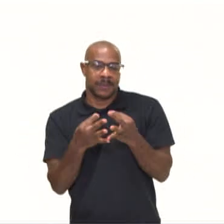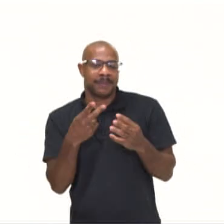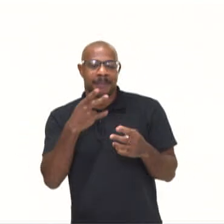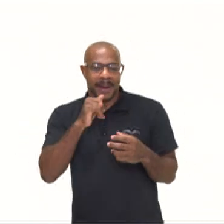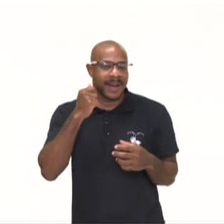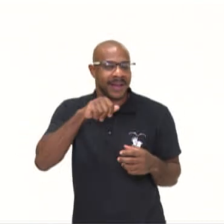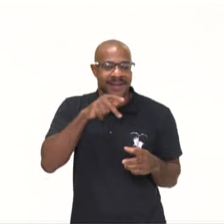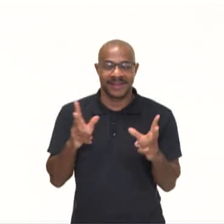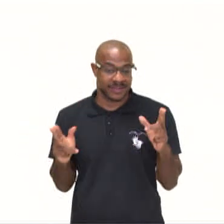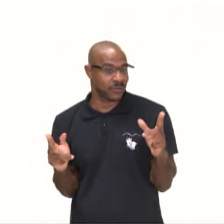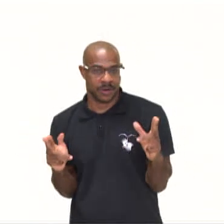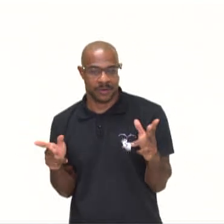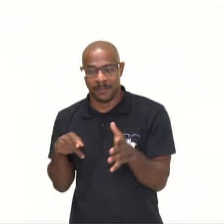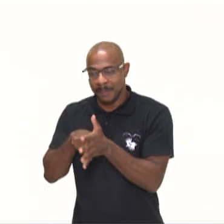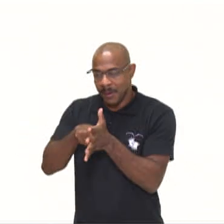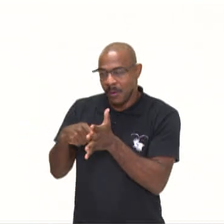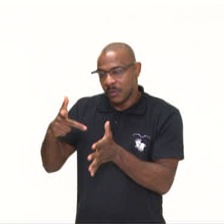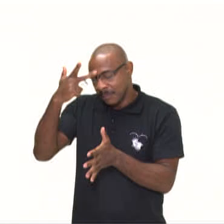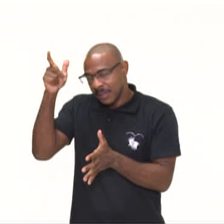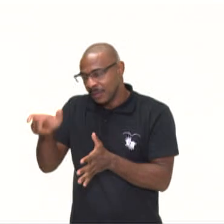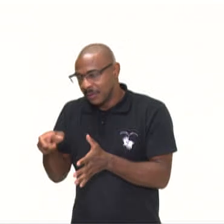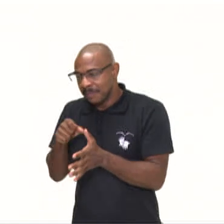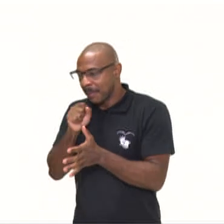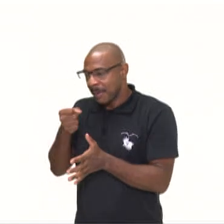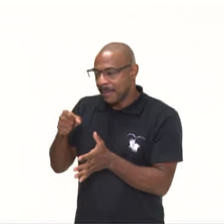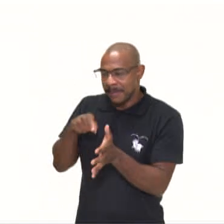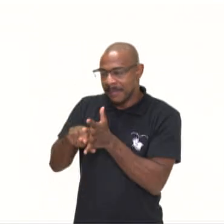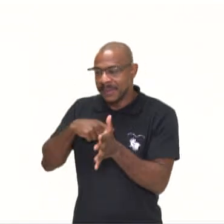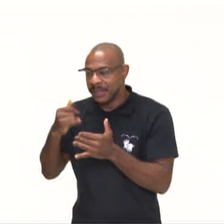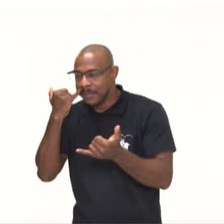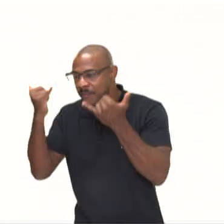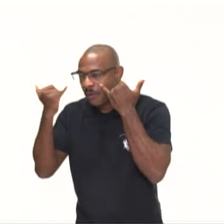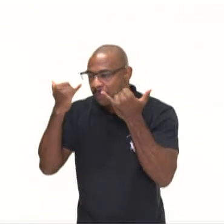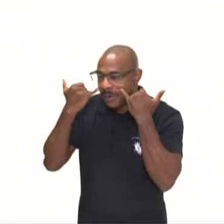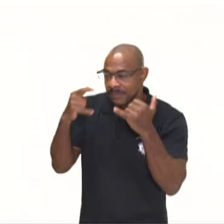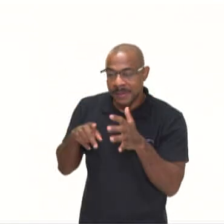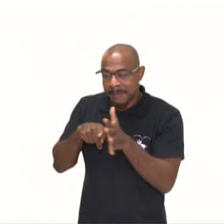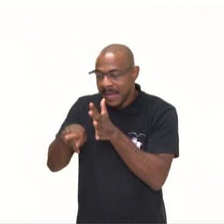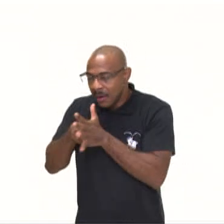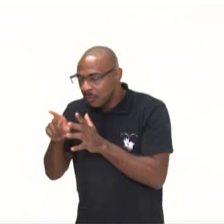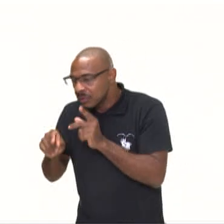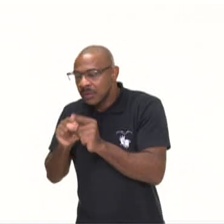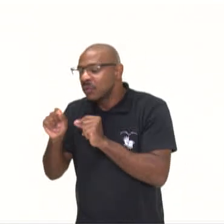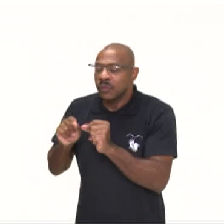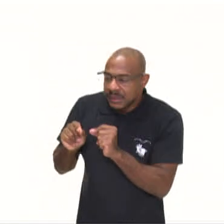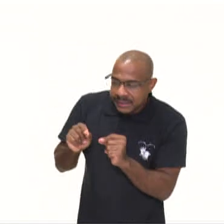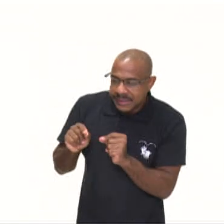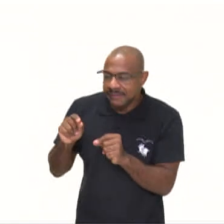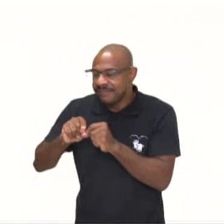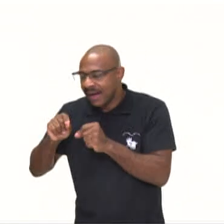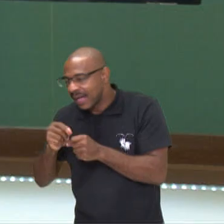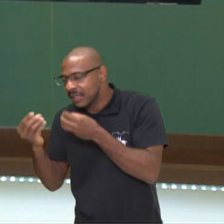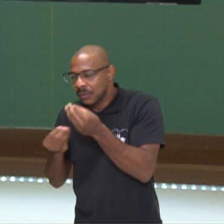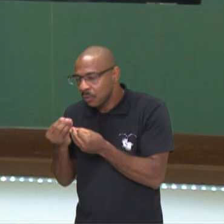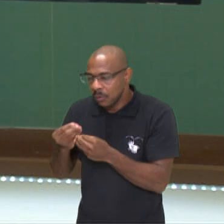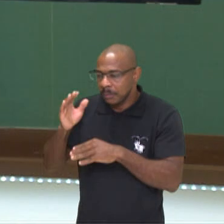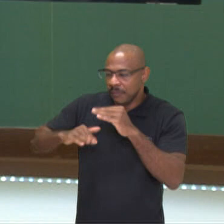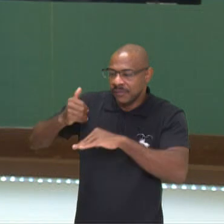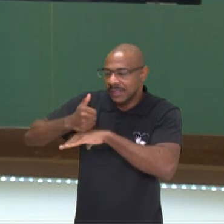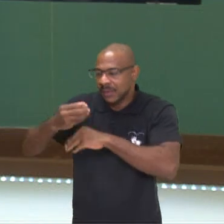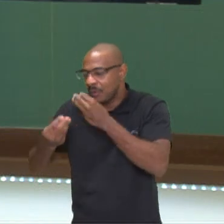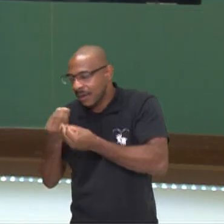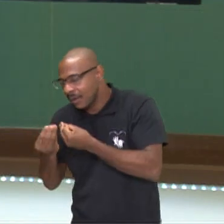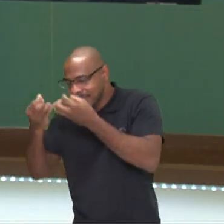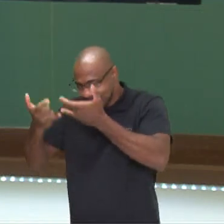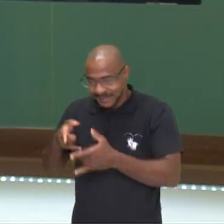às que seus pais ou responsáveis exerce para obter informações mais amplas o que você tem então